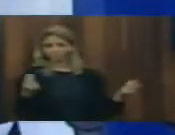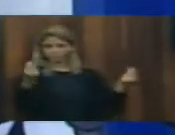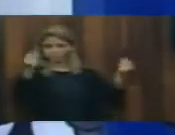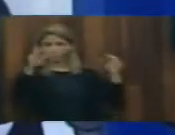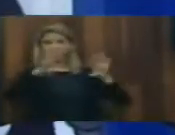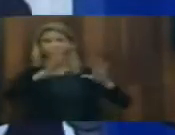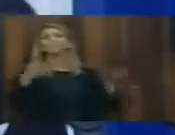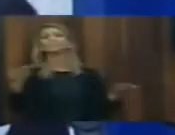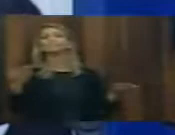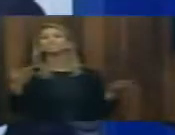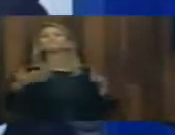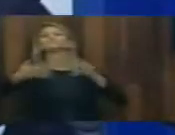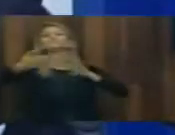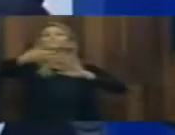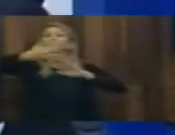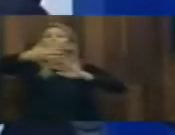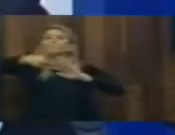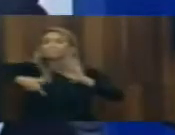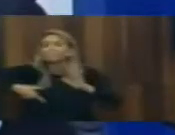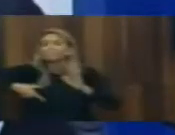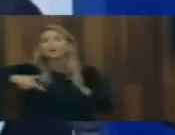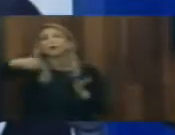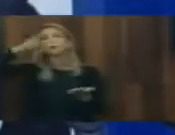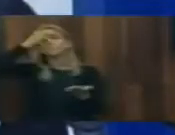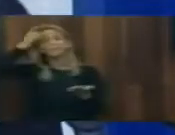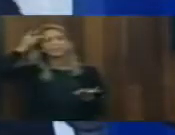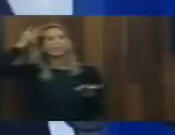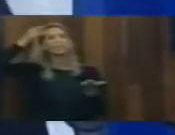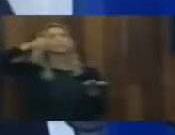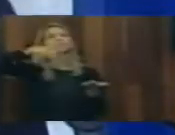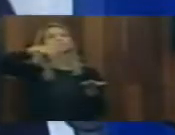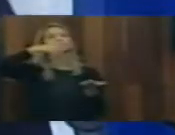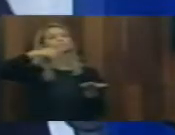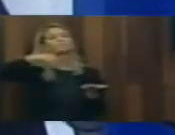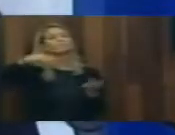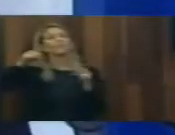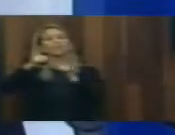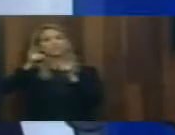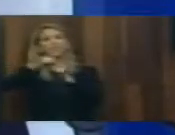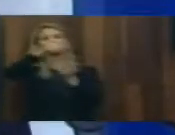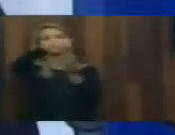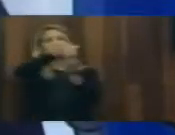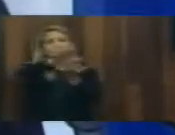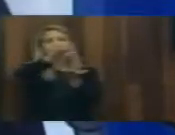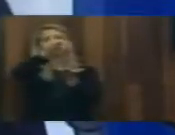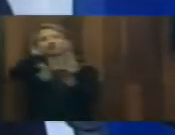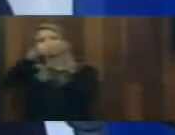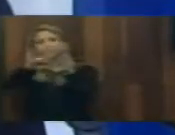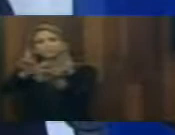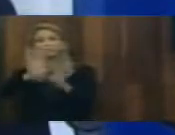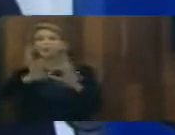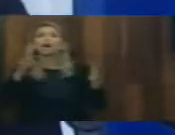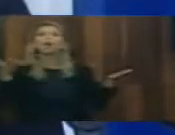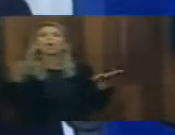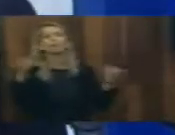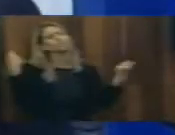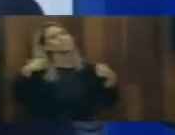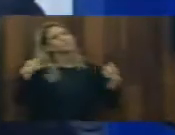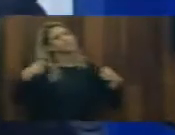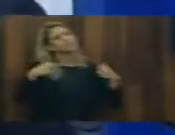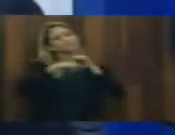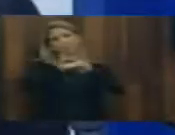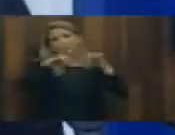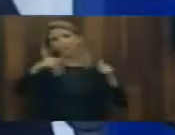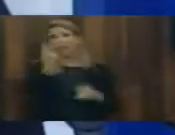social. Então, é lamentável que eu possa vir fazer este relato na noite de hoje, que